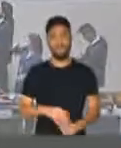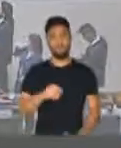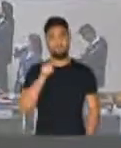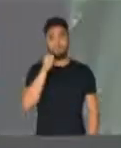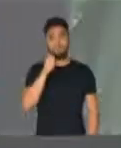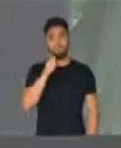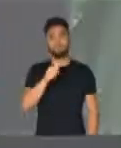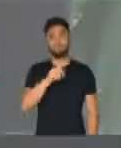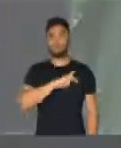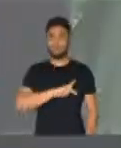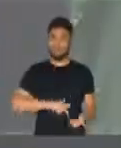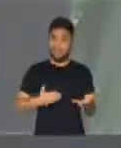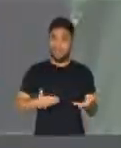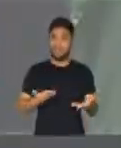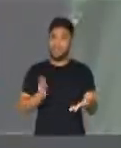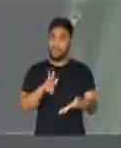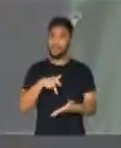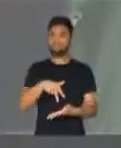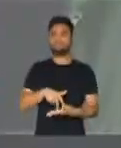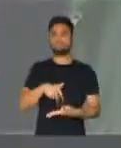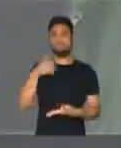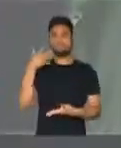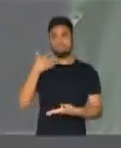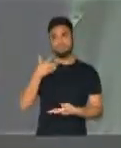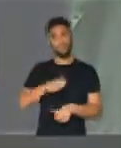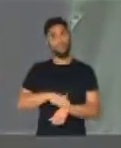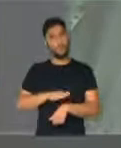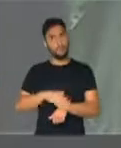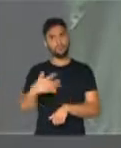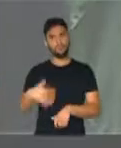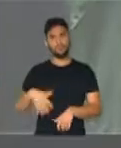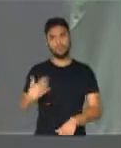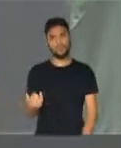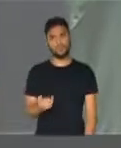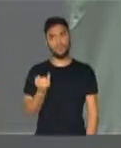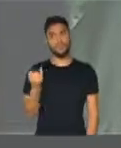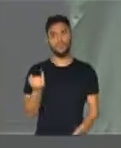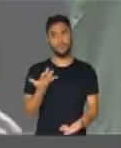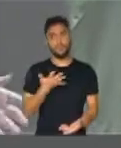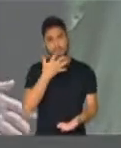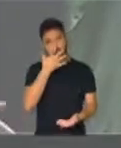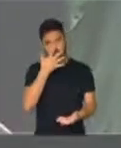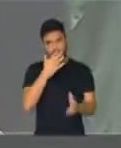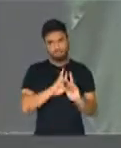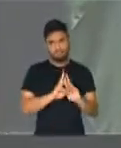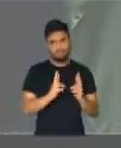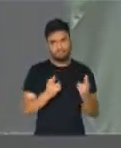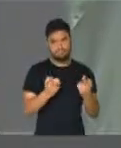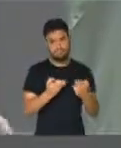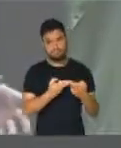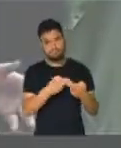Senhora presidente, subo aqui hoje essa tribuna no momento oportuno, depois de ver uma sessão que